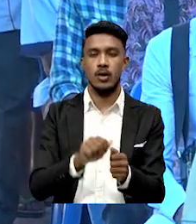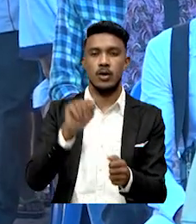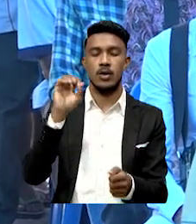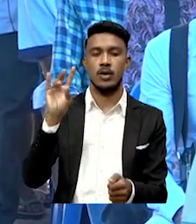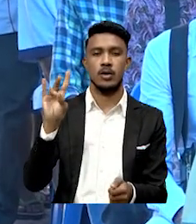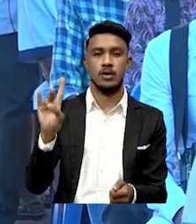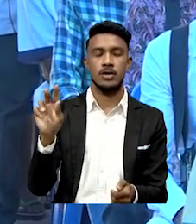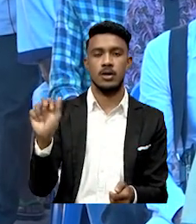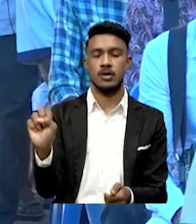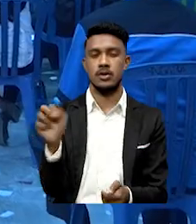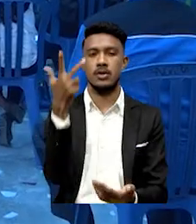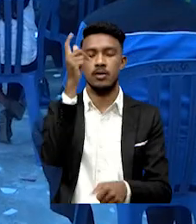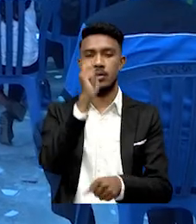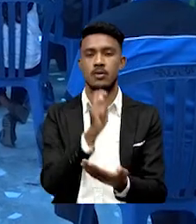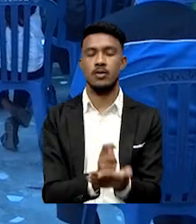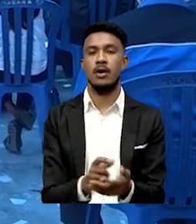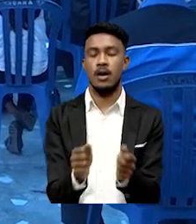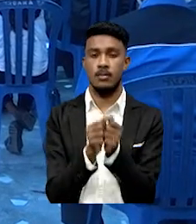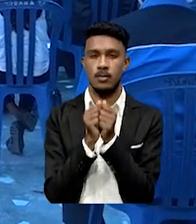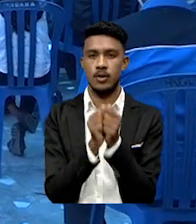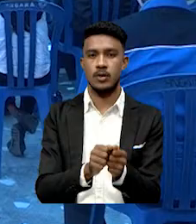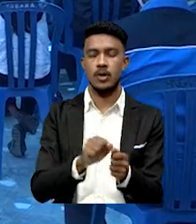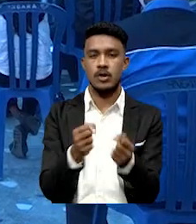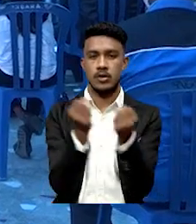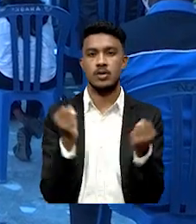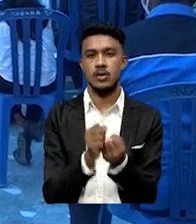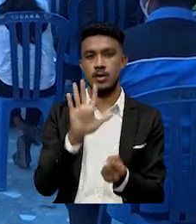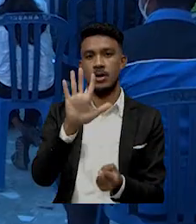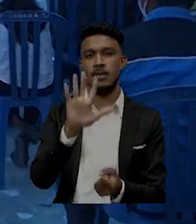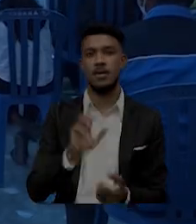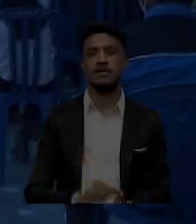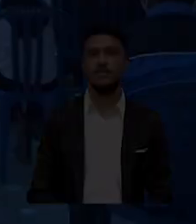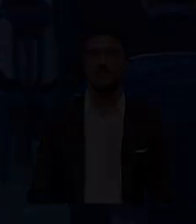composto Husi Suku Lima. Almeida dos Santos, Tito Silva, Ziemen.